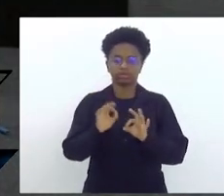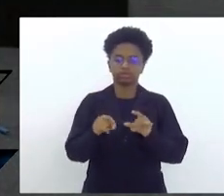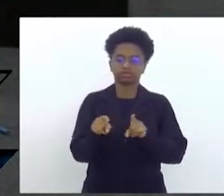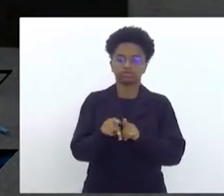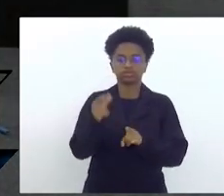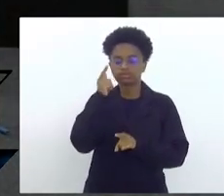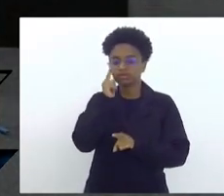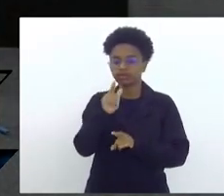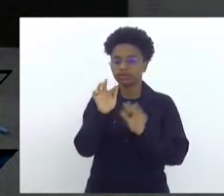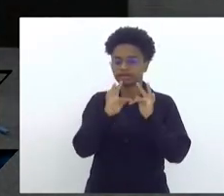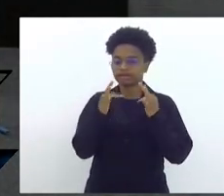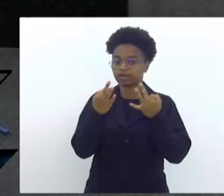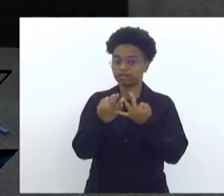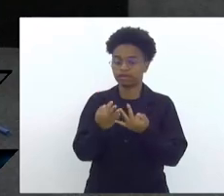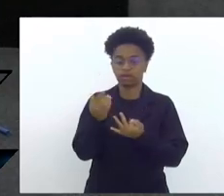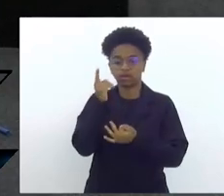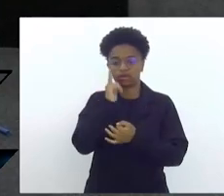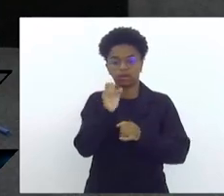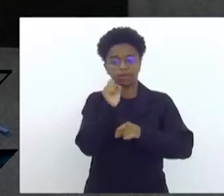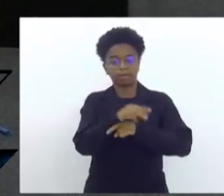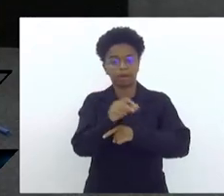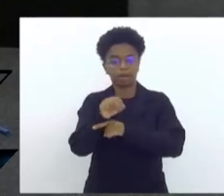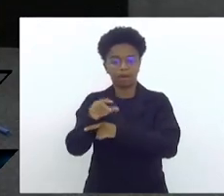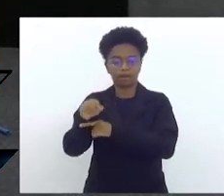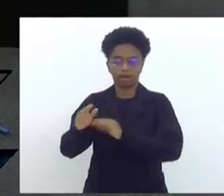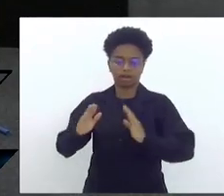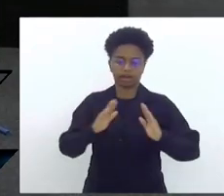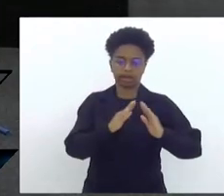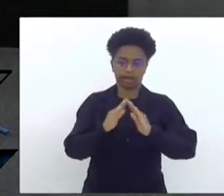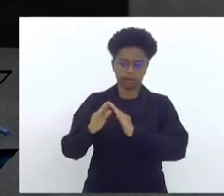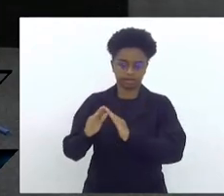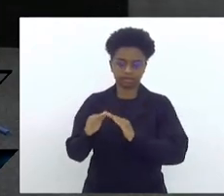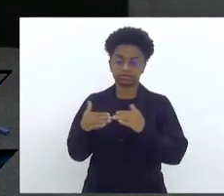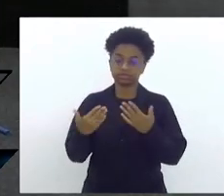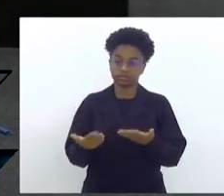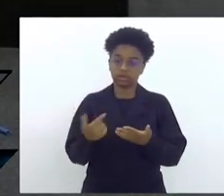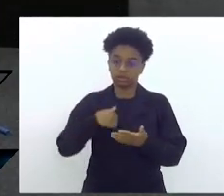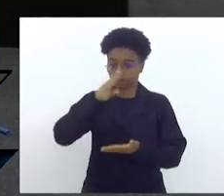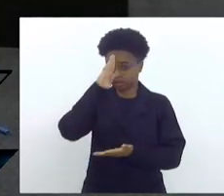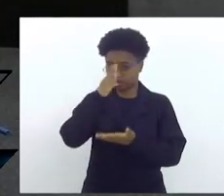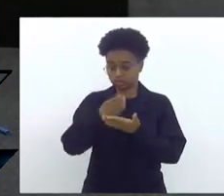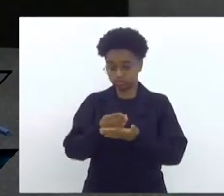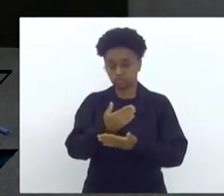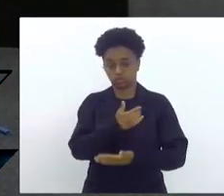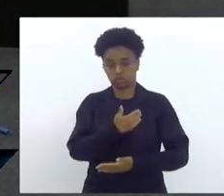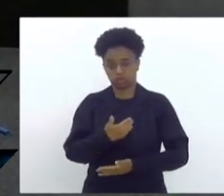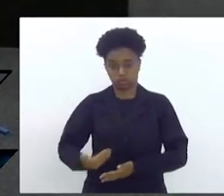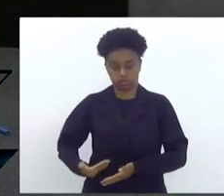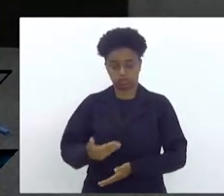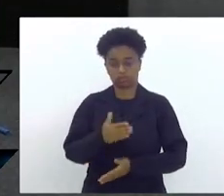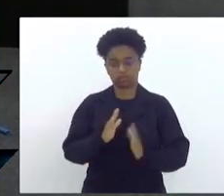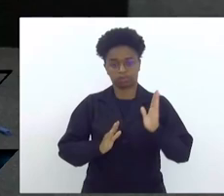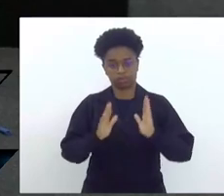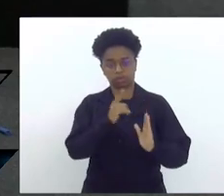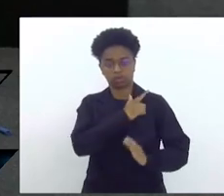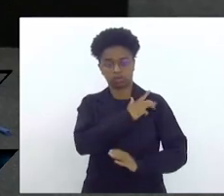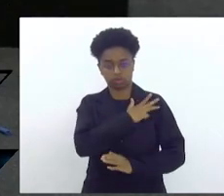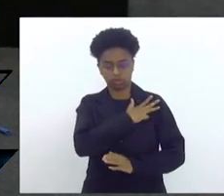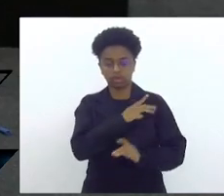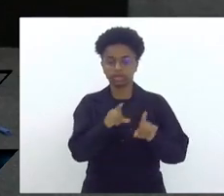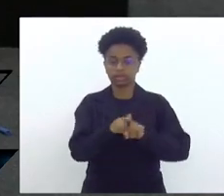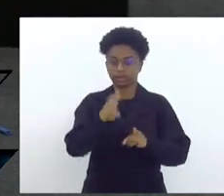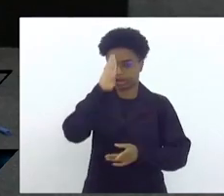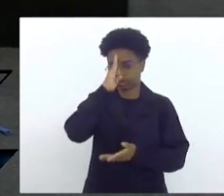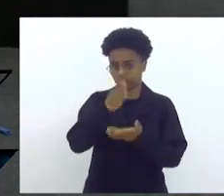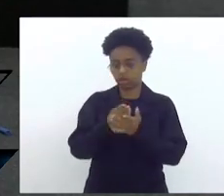garantir que as famílias tenham acesso às unidades habitacionais Eu acredito muito no governo Lula Eu acredito muito no que vai ser anunciado amanhã